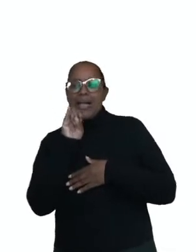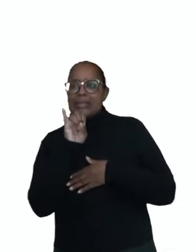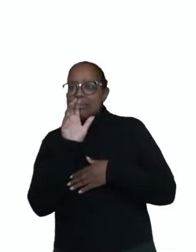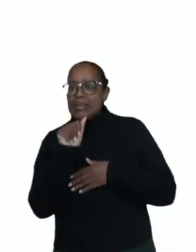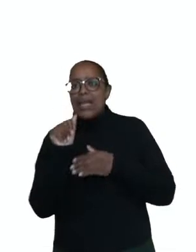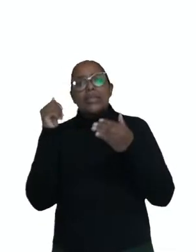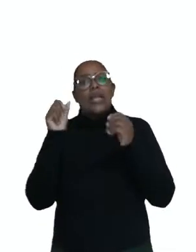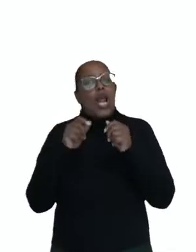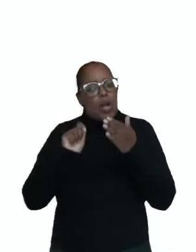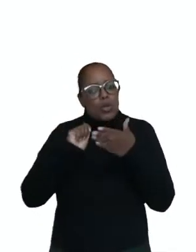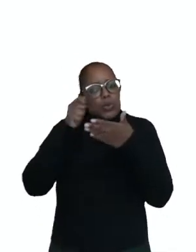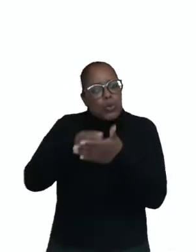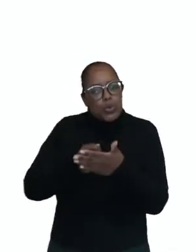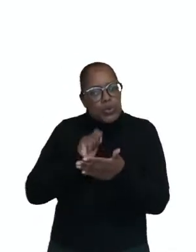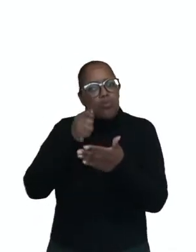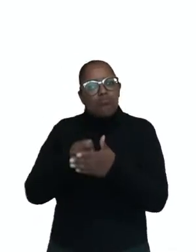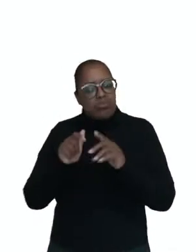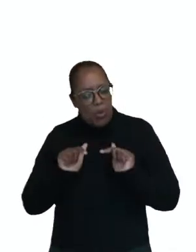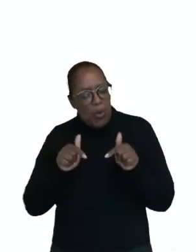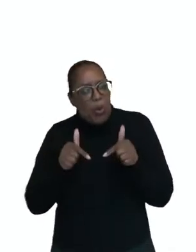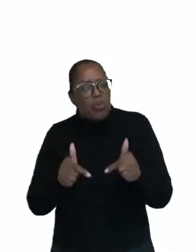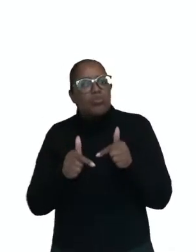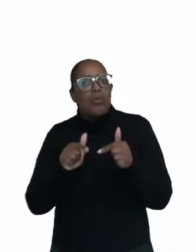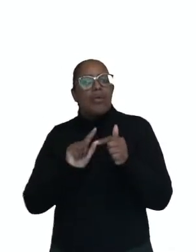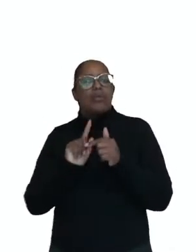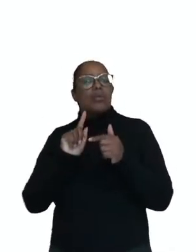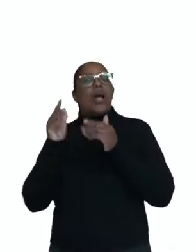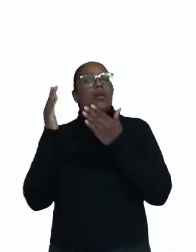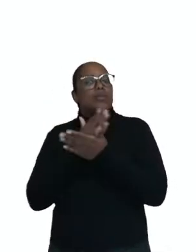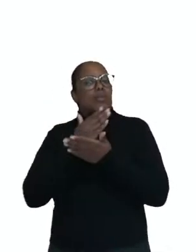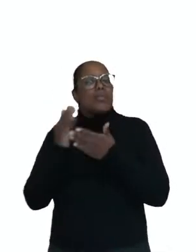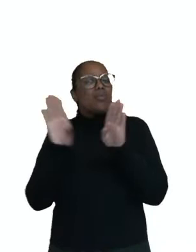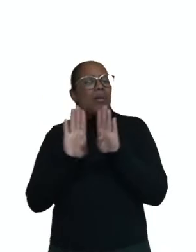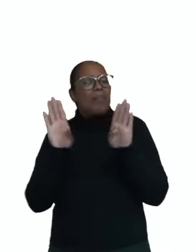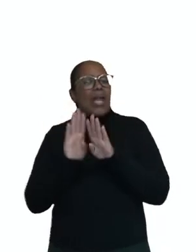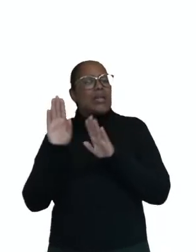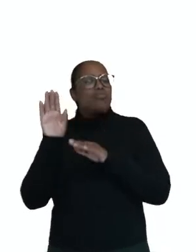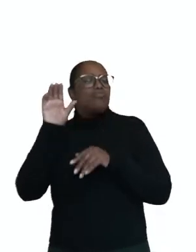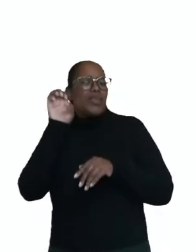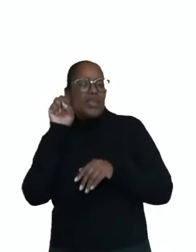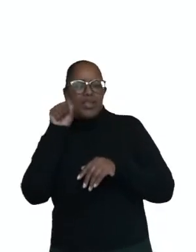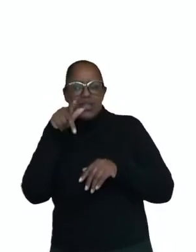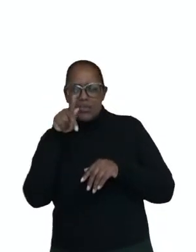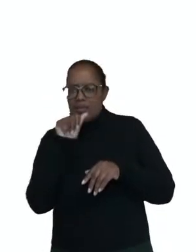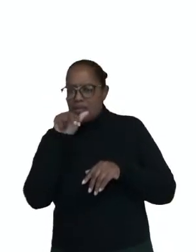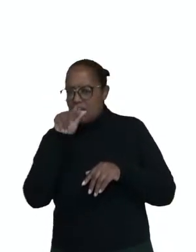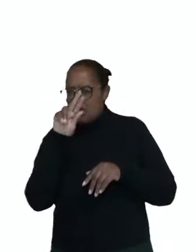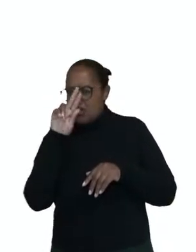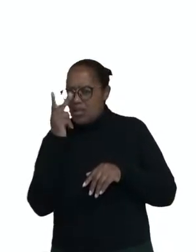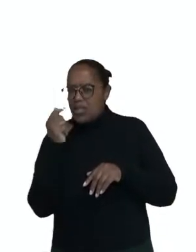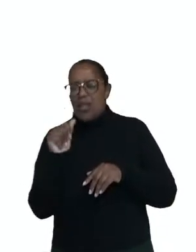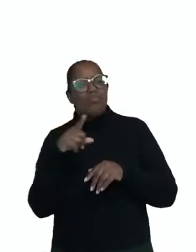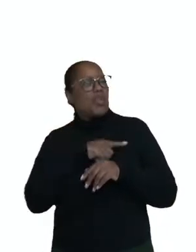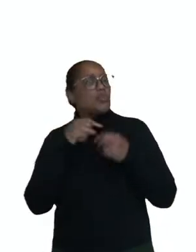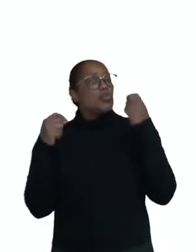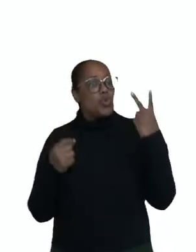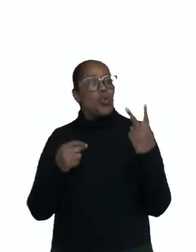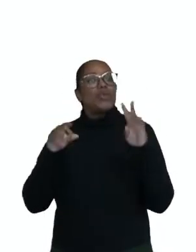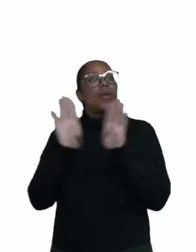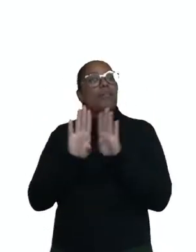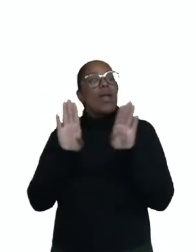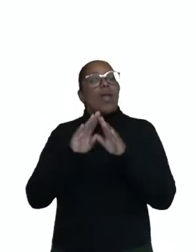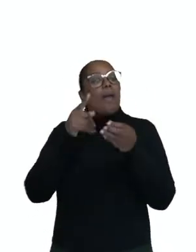pela separação. Vamos ver alguns deles. Na Espanha temos dois, nós vamos ter o País Basco e a Catalunha. Os dois